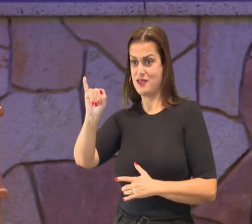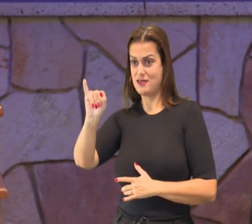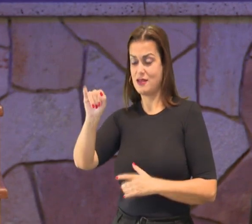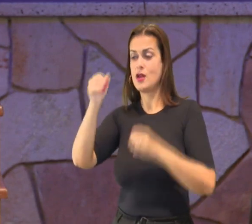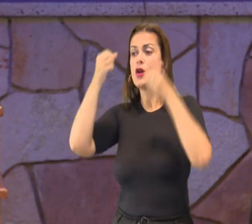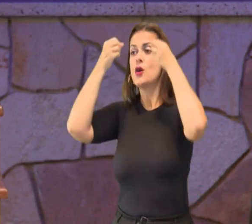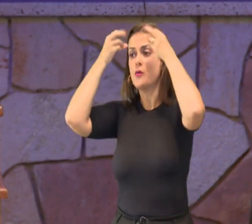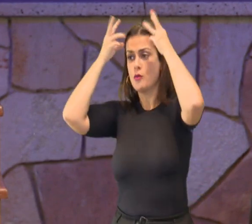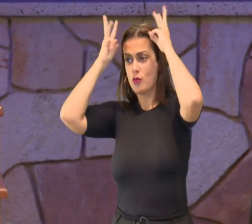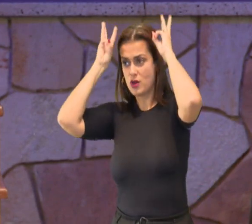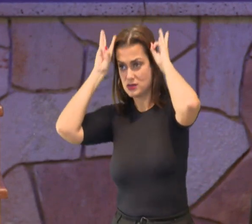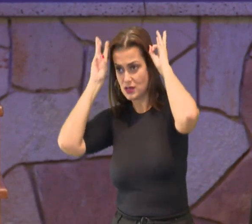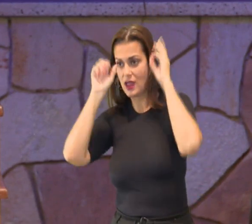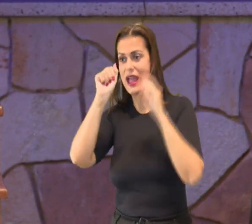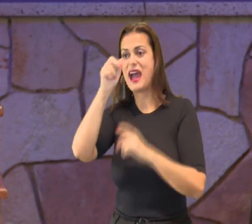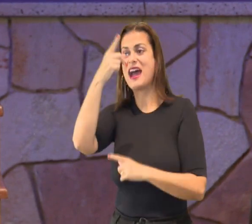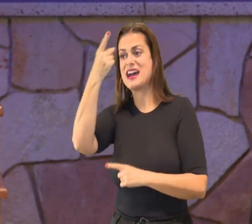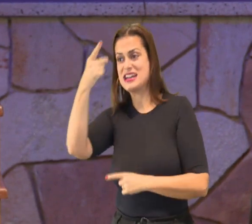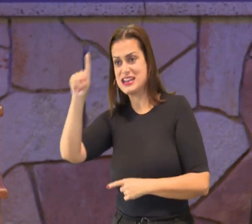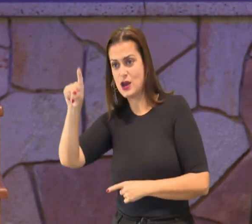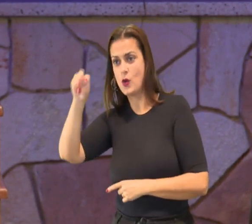e Miriam são desta família.